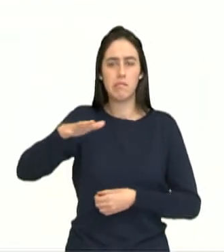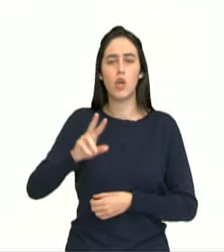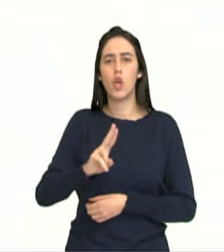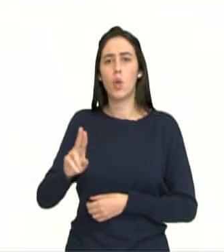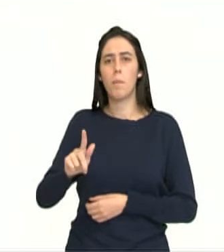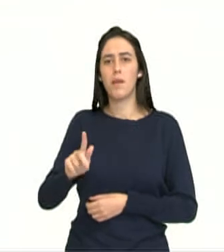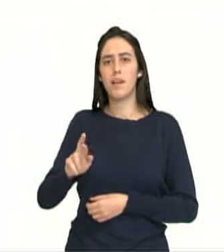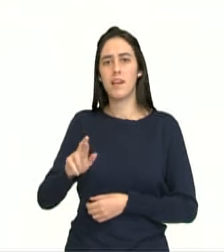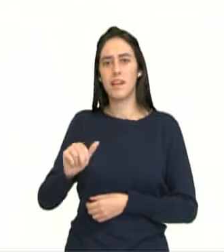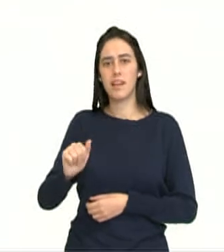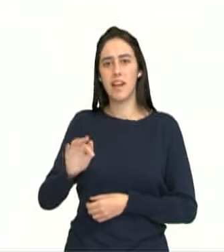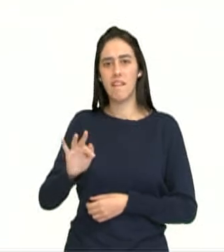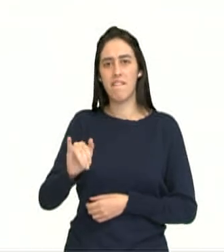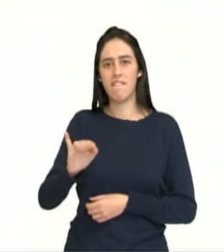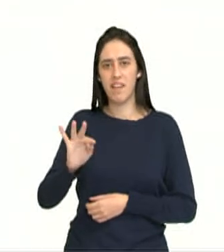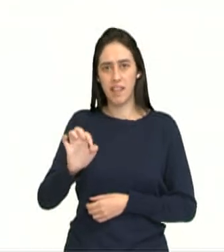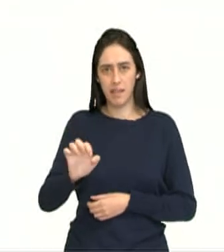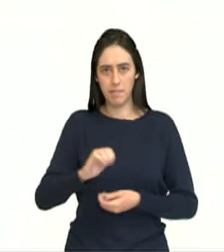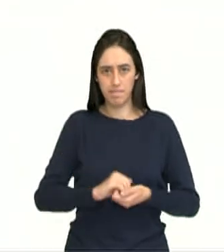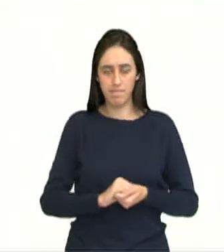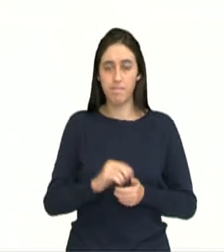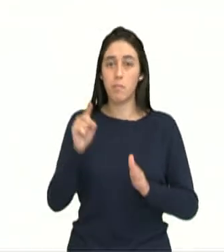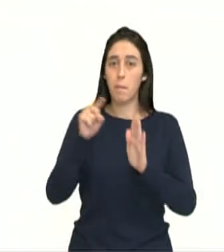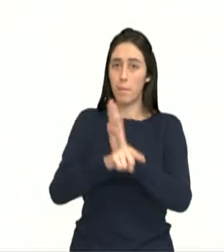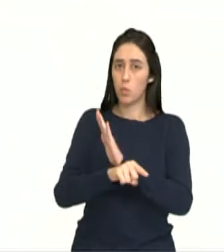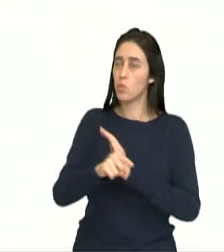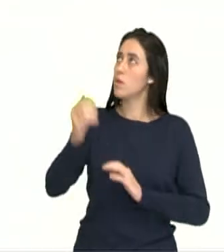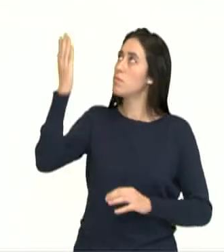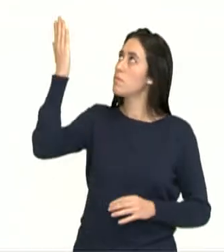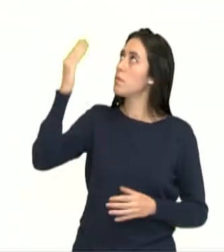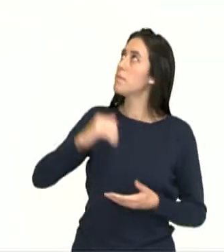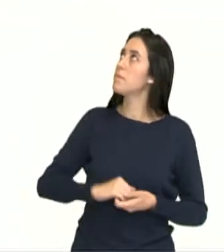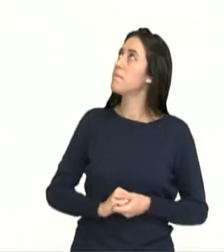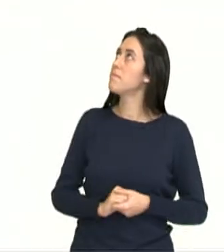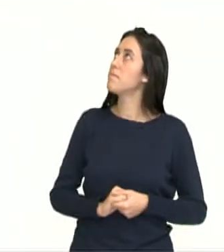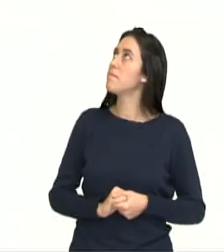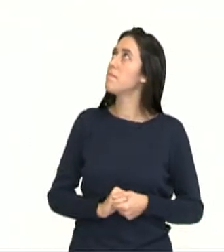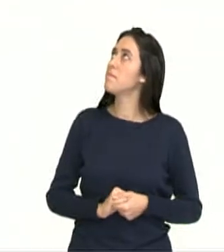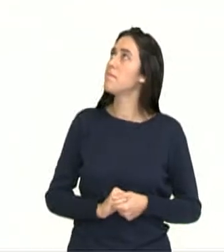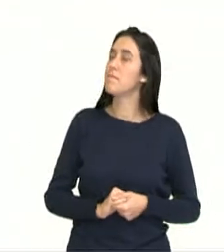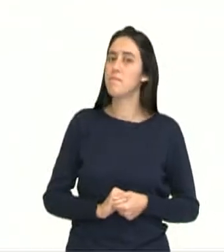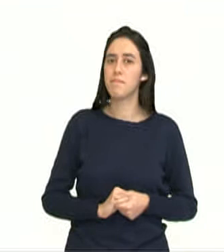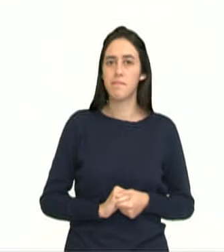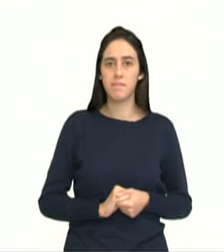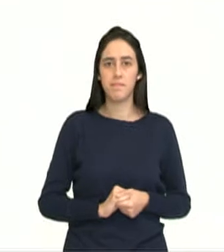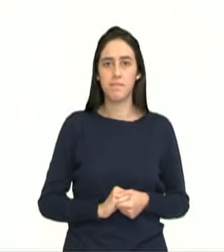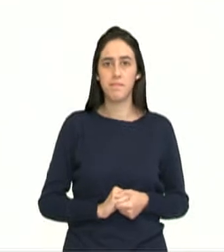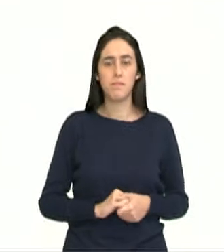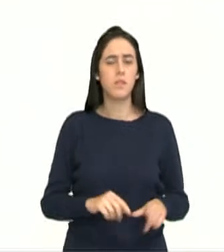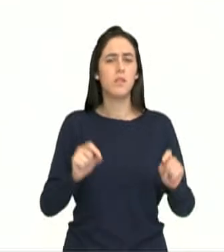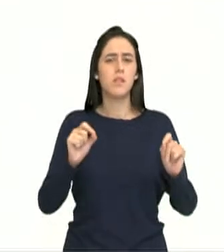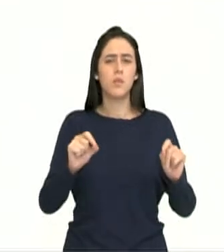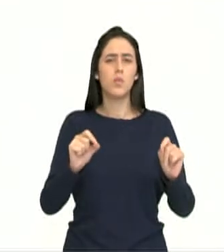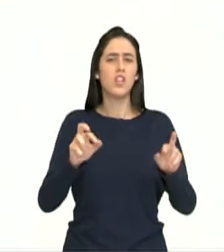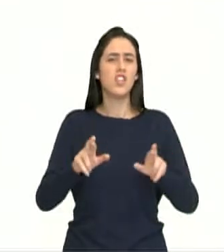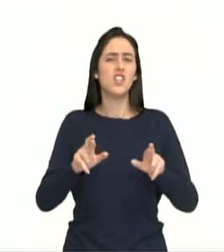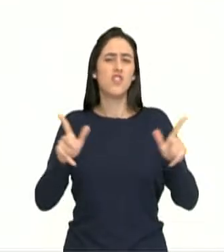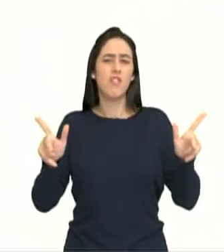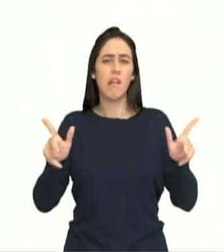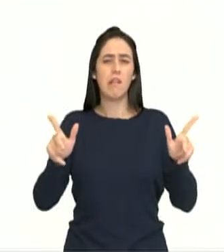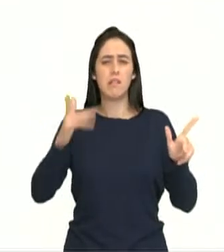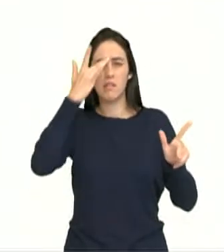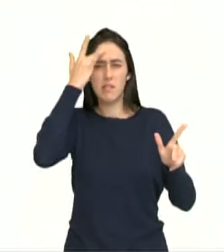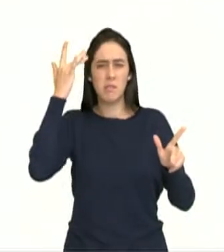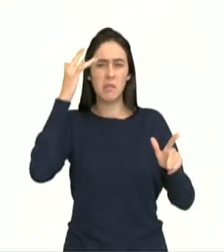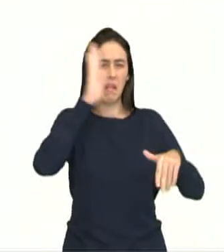Então, what is the difference between vandalism and graffiti, né? Qual que é a diferença entre vandalismo